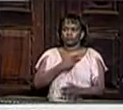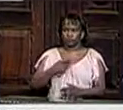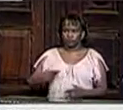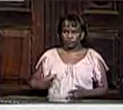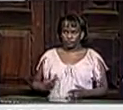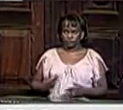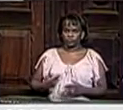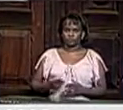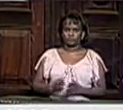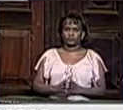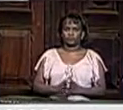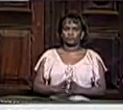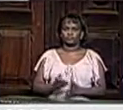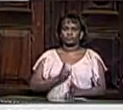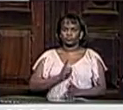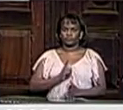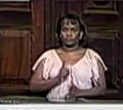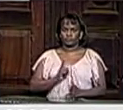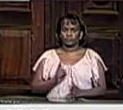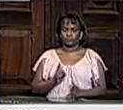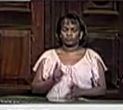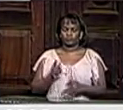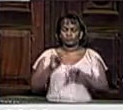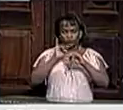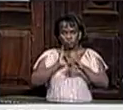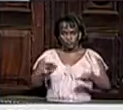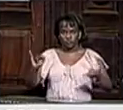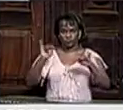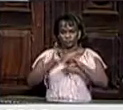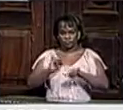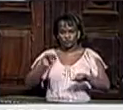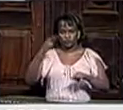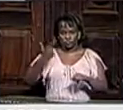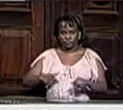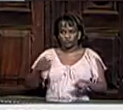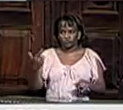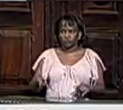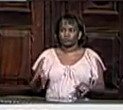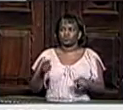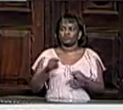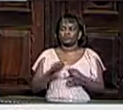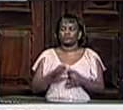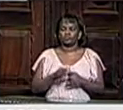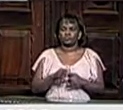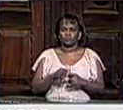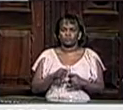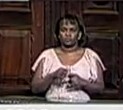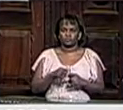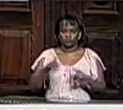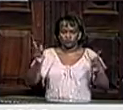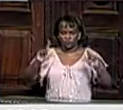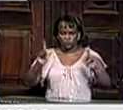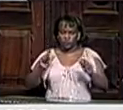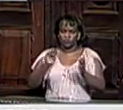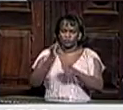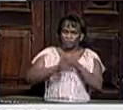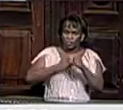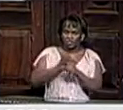presidente, tem sido anunciado pela mídia em